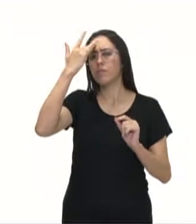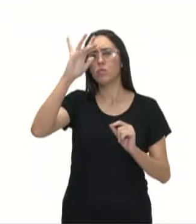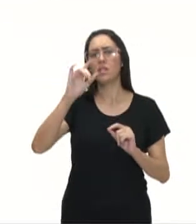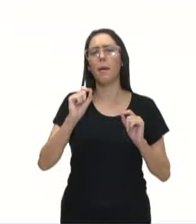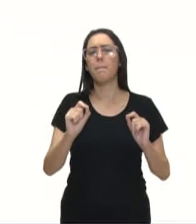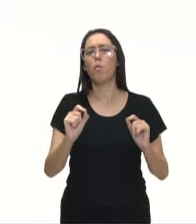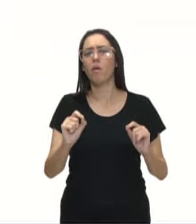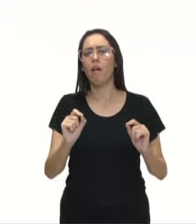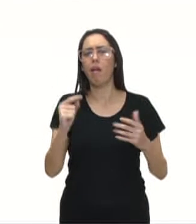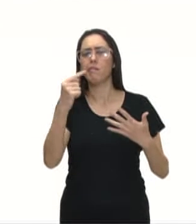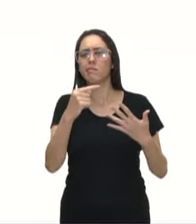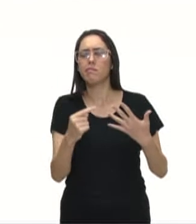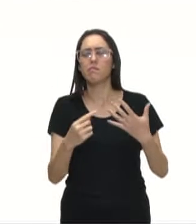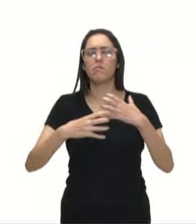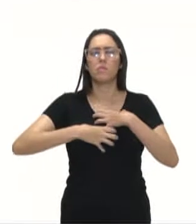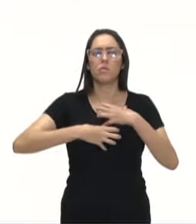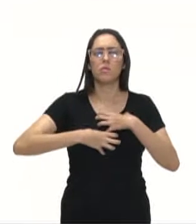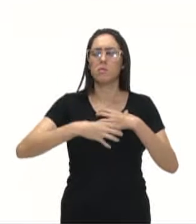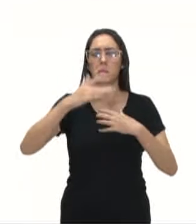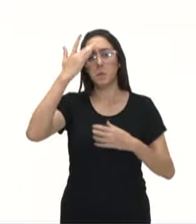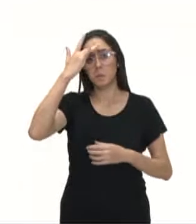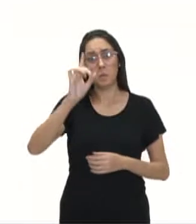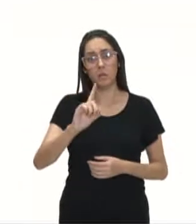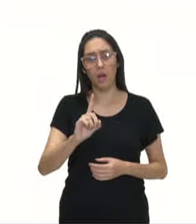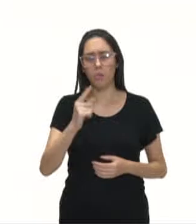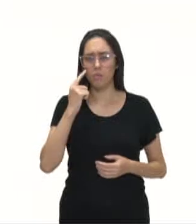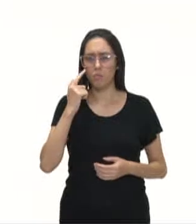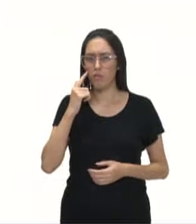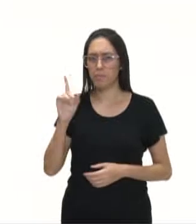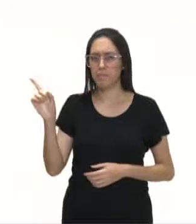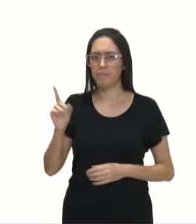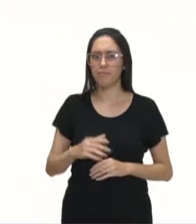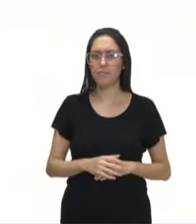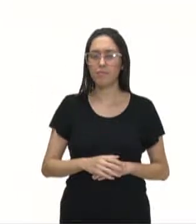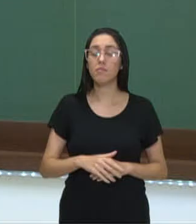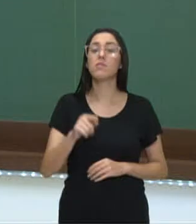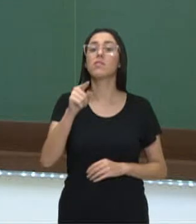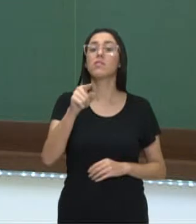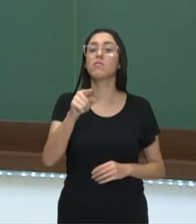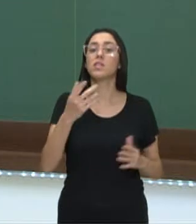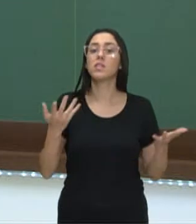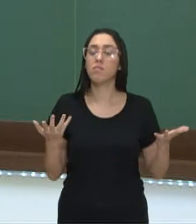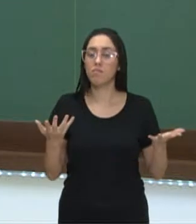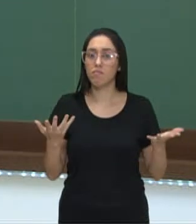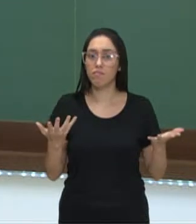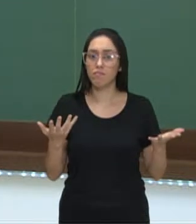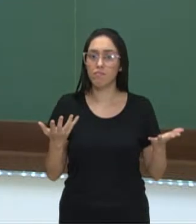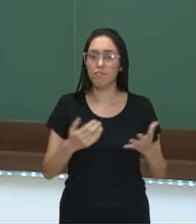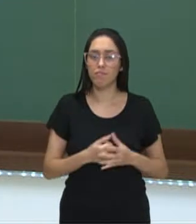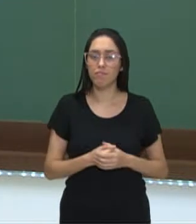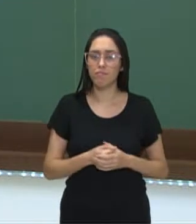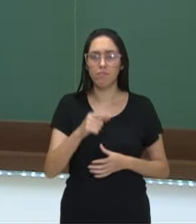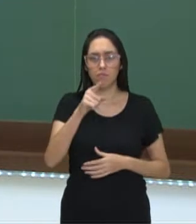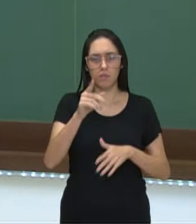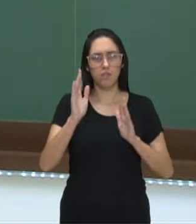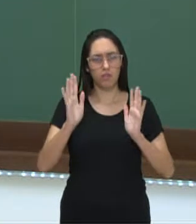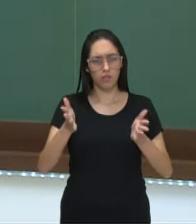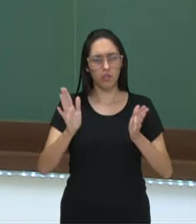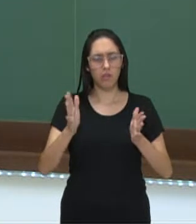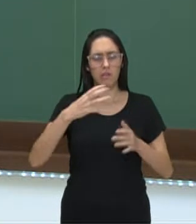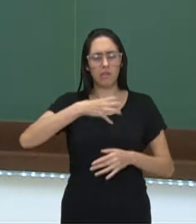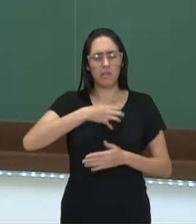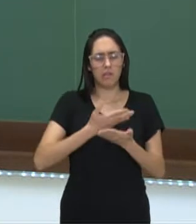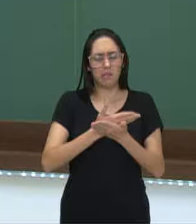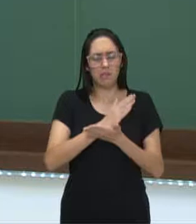dos sintomas. Então, vamos lá analisar esse negócio, né? Você, vamos pensar aí, ó. Já sentiu algum desconforto